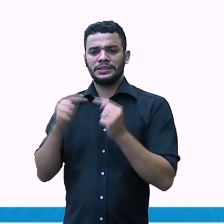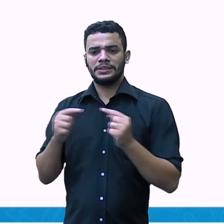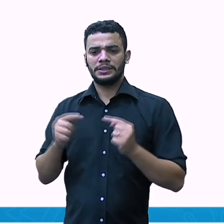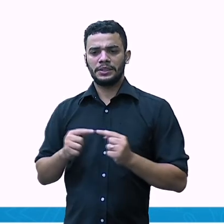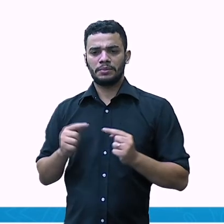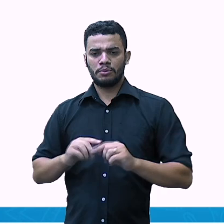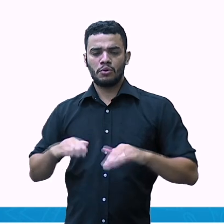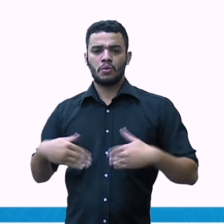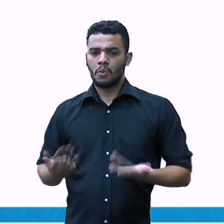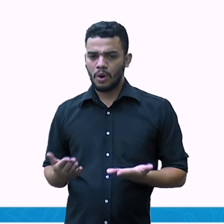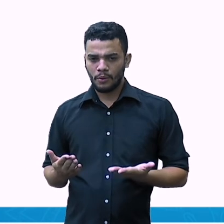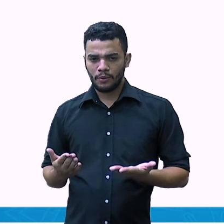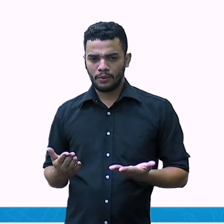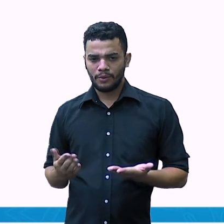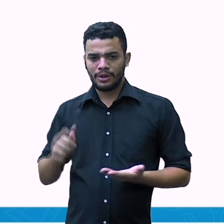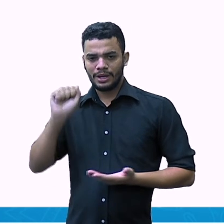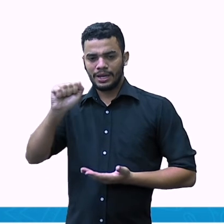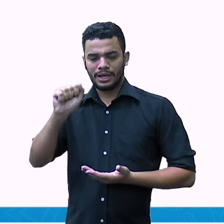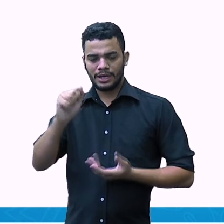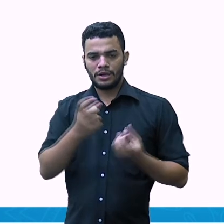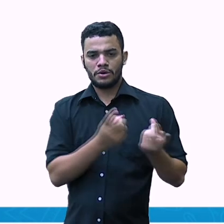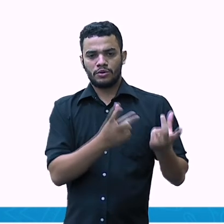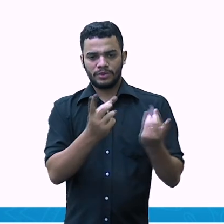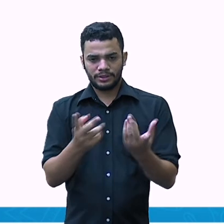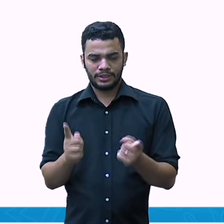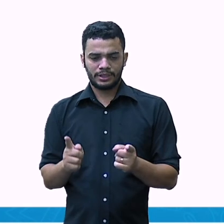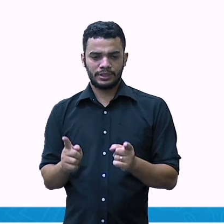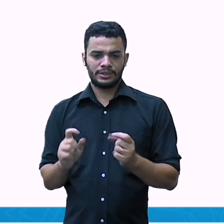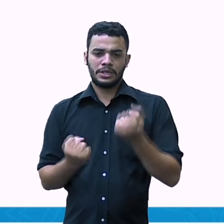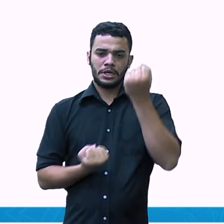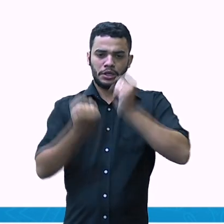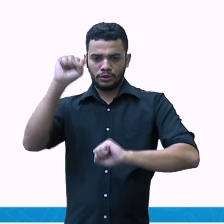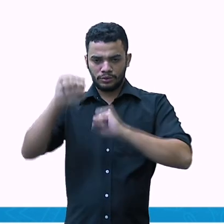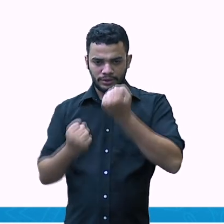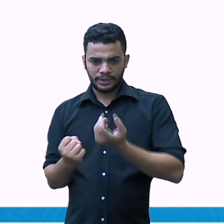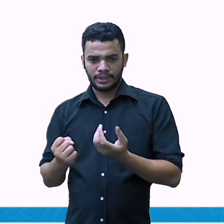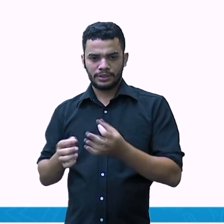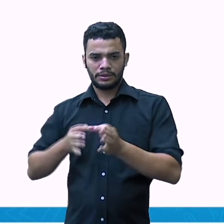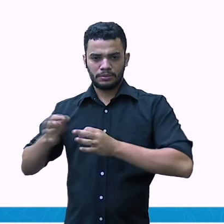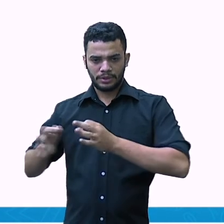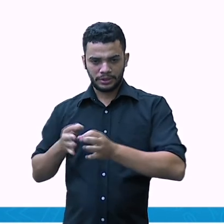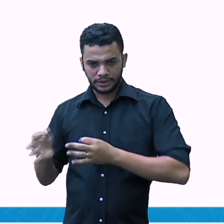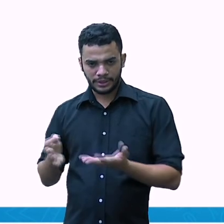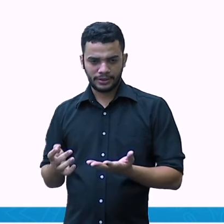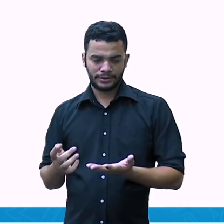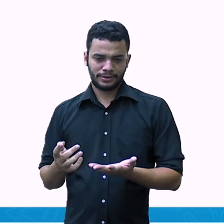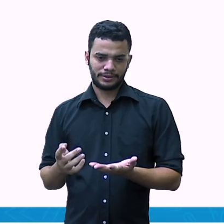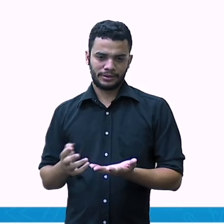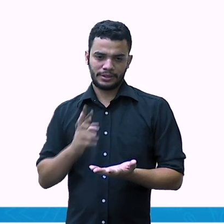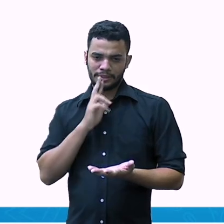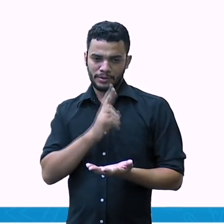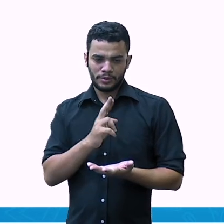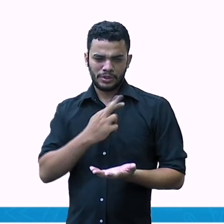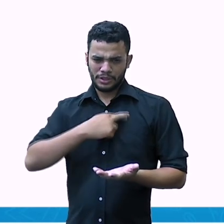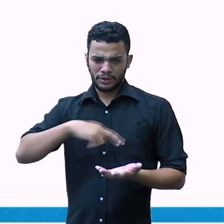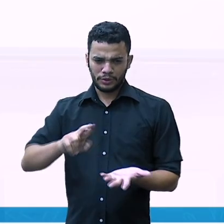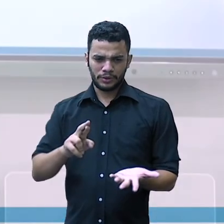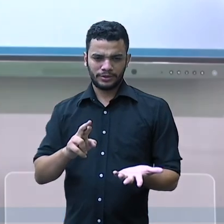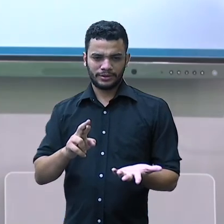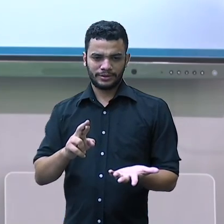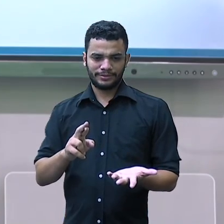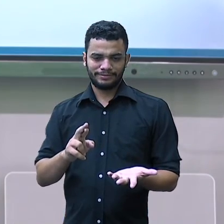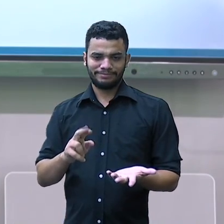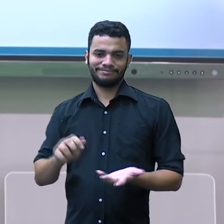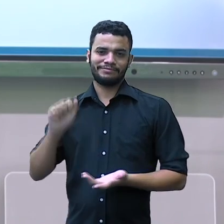do ponto forte ser econômico, trazer rentabilidade, dinheiro. Portanto, são cidades